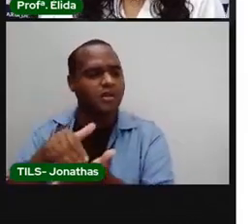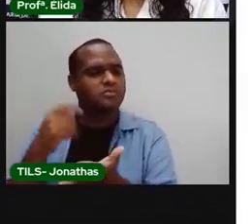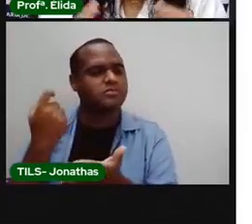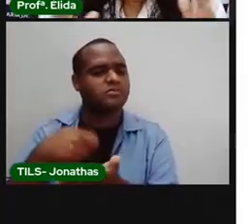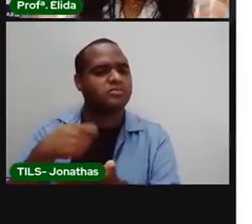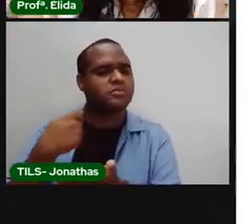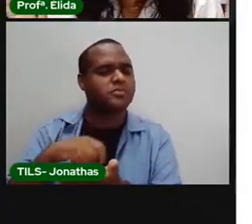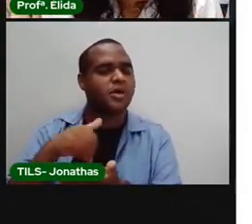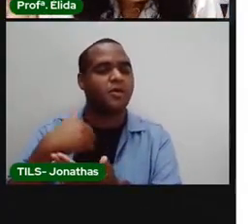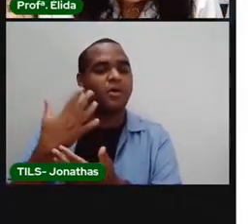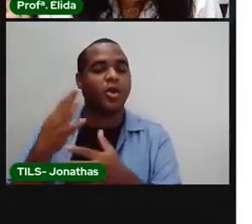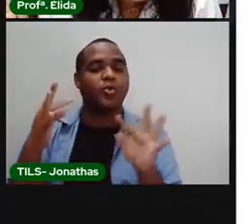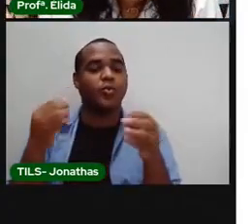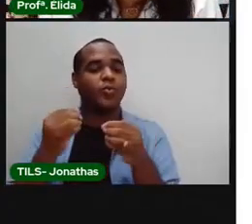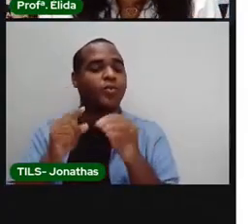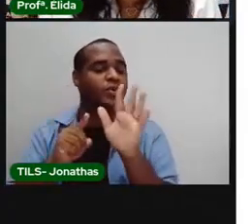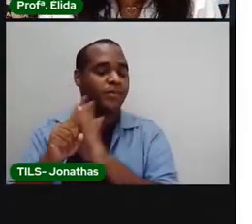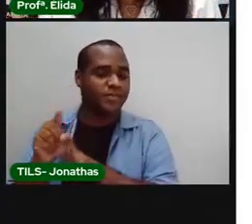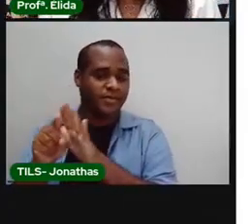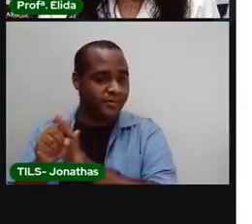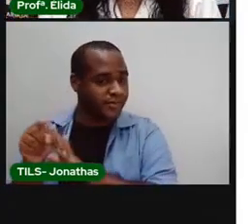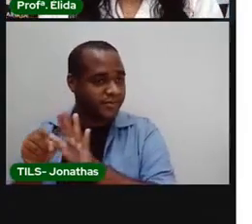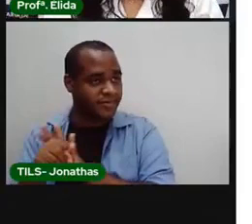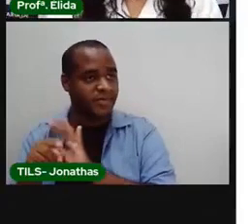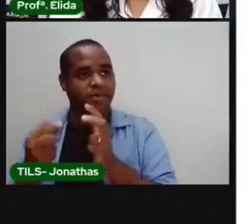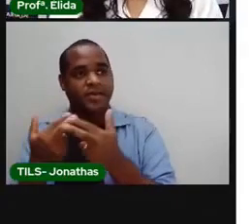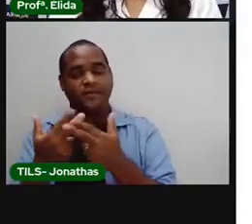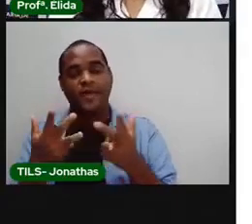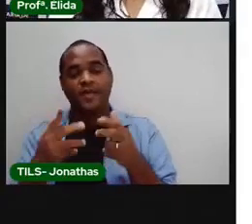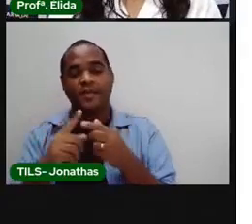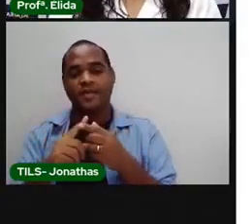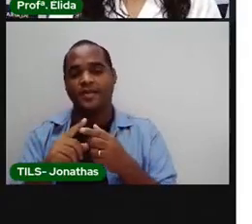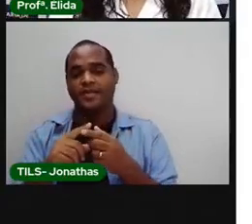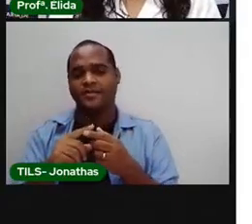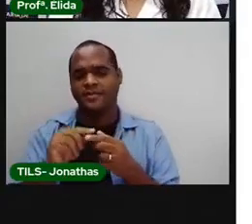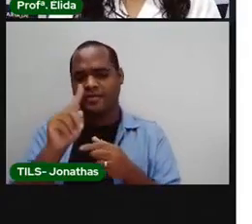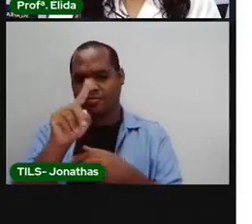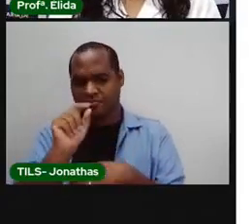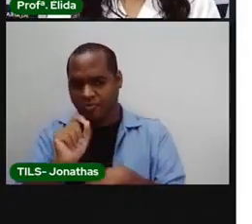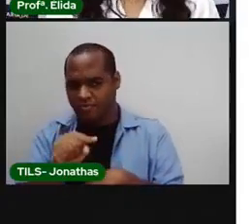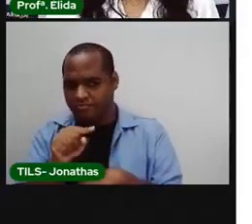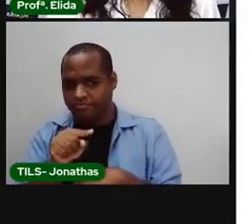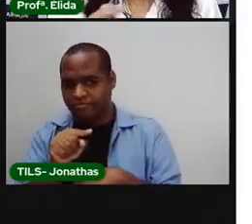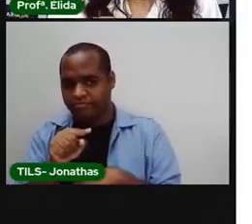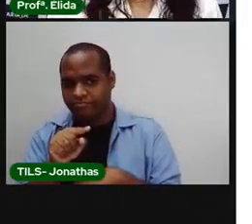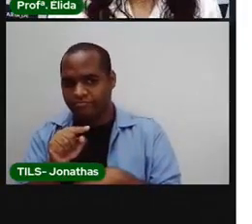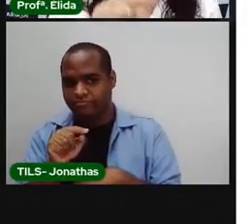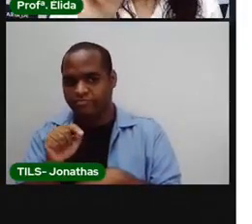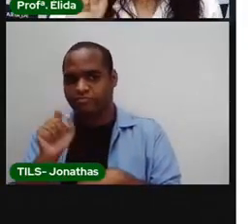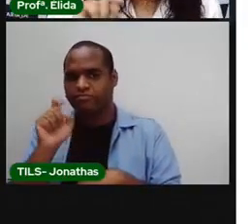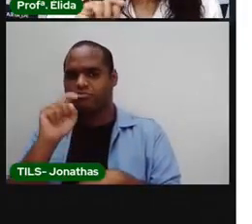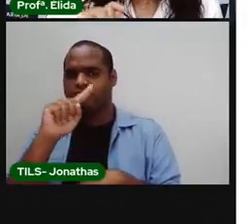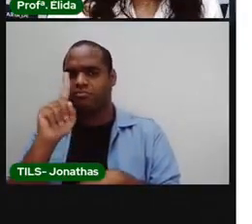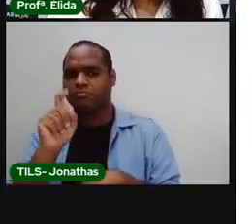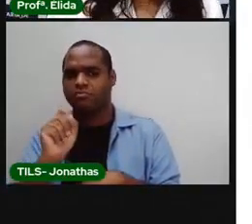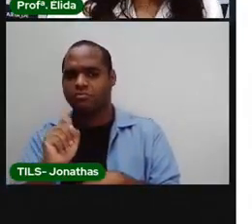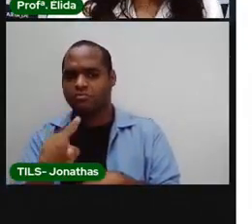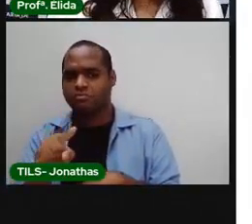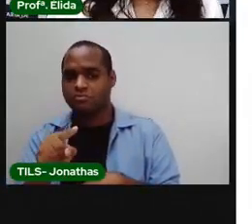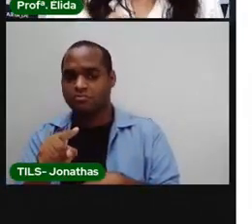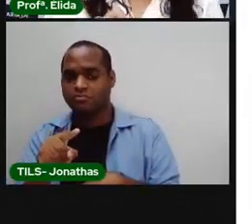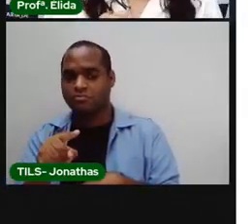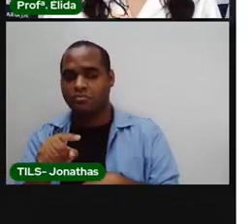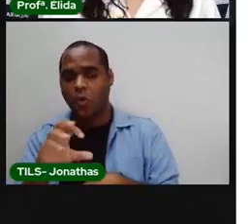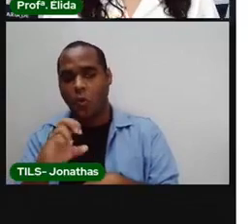fazer todas as perguntas? É o ponto exclamação? É o ponto de